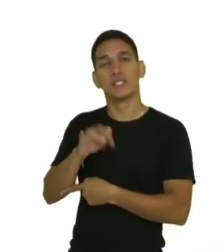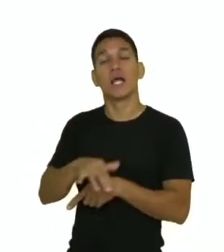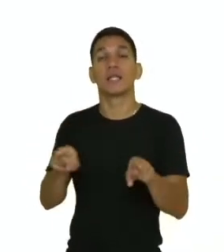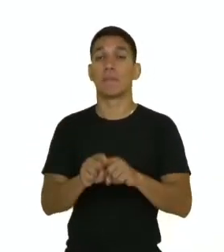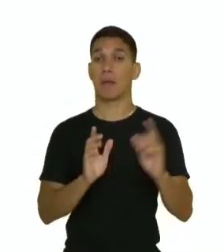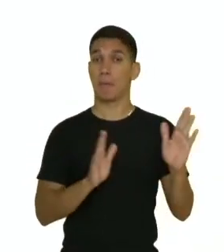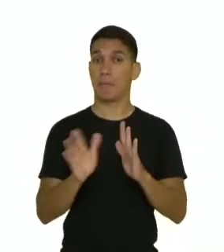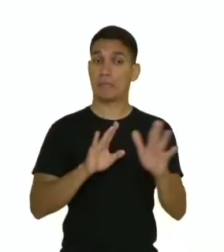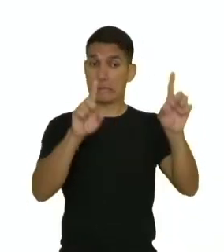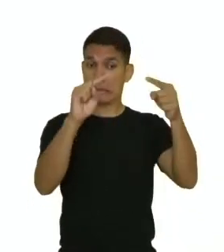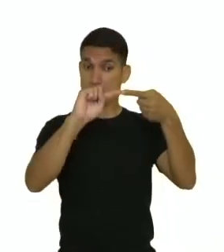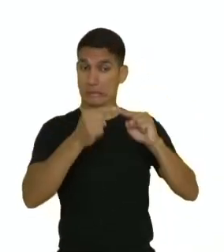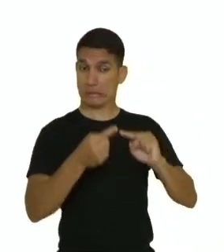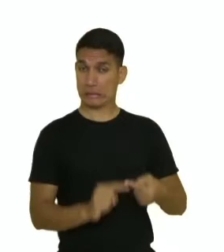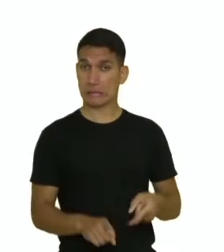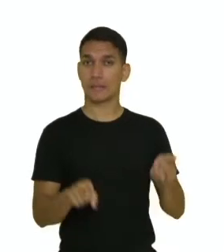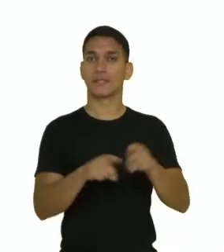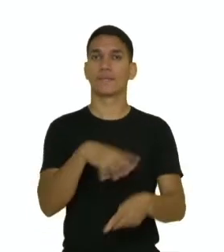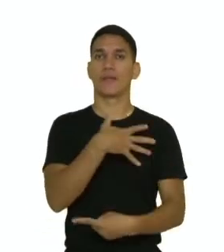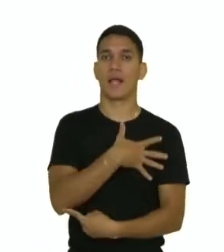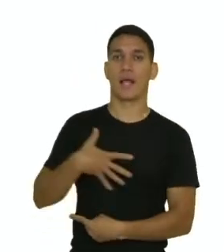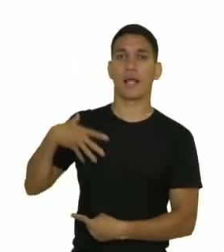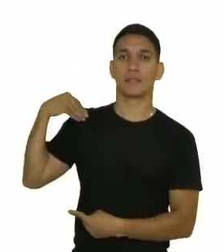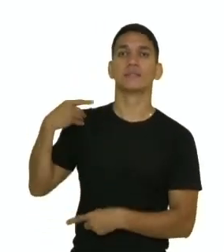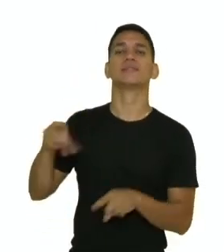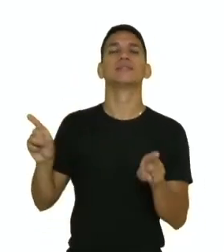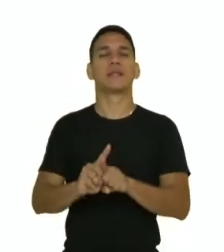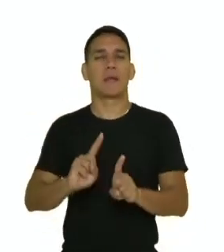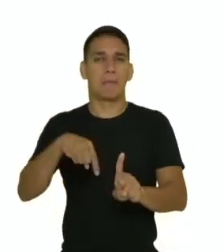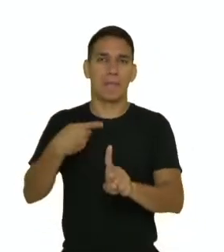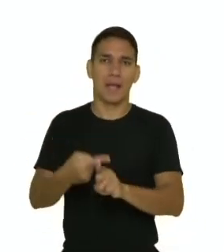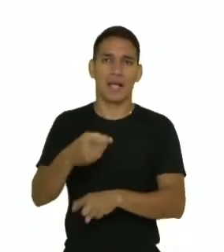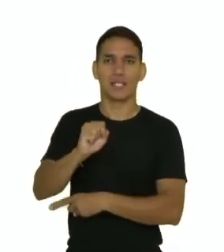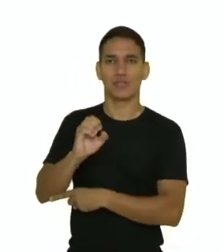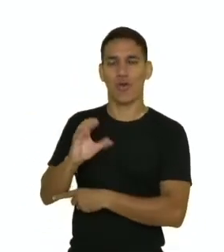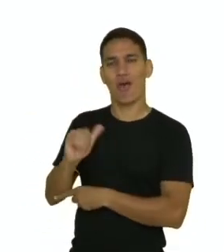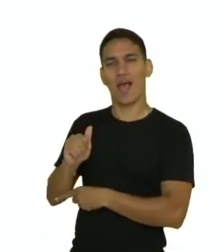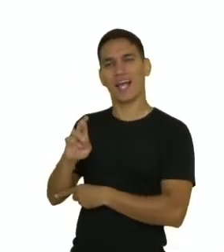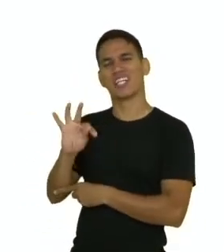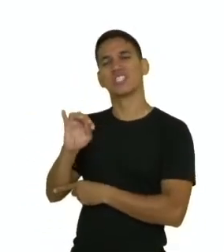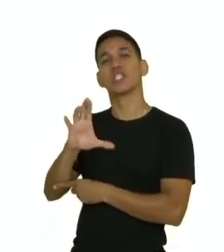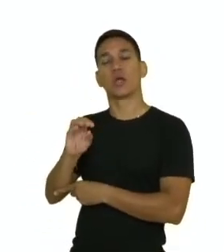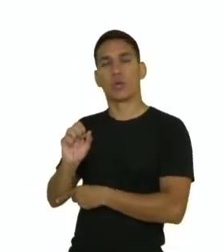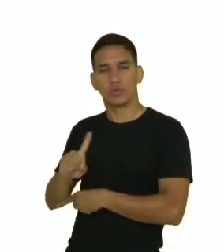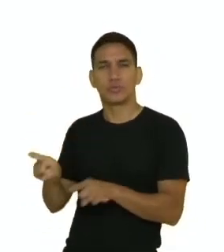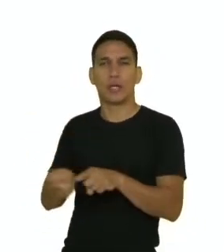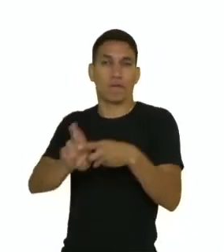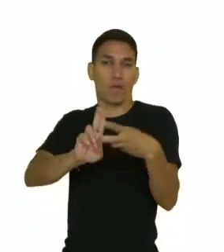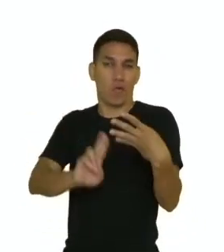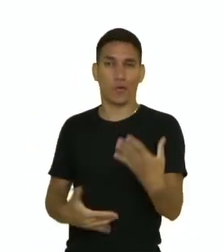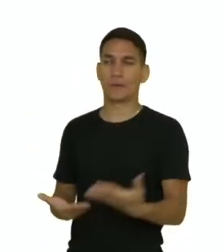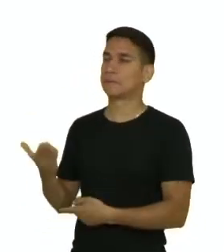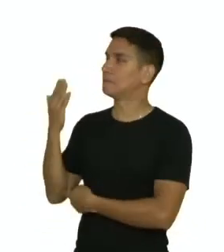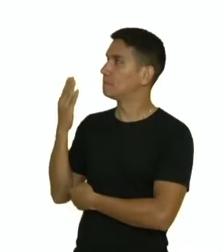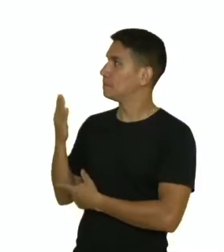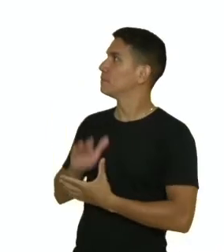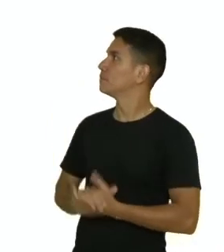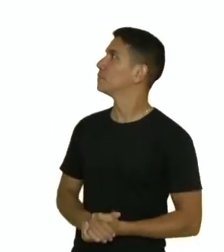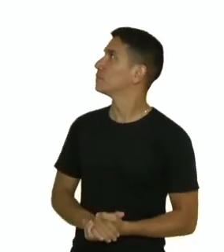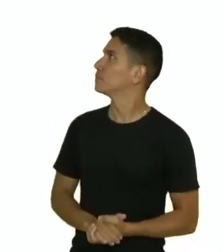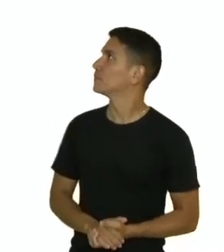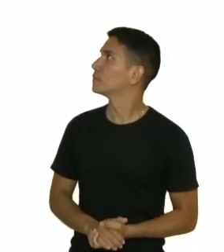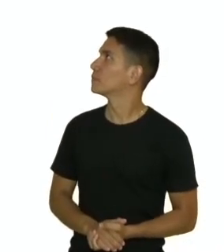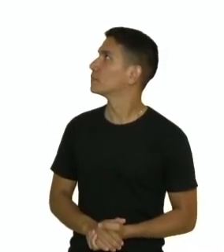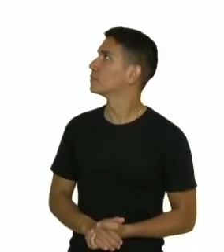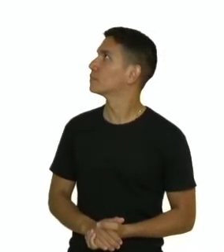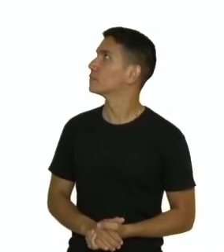sistemático, representado por Aristóteles, e pelos socráticos, né? Como os epicuristas, os estoicos, os céticos e os